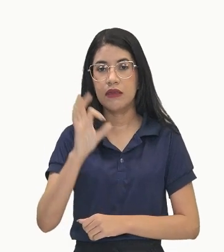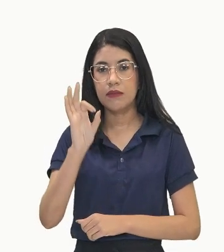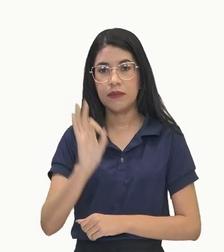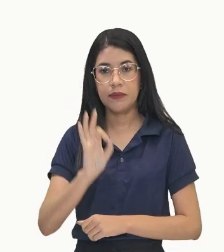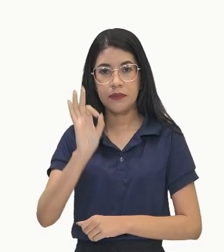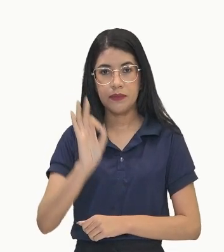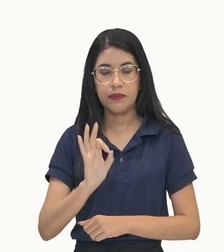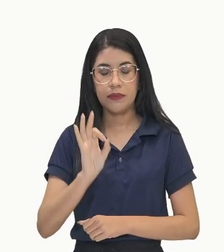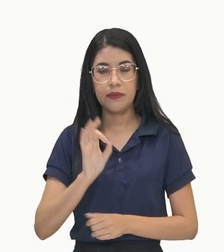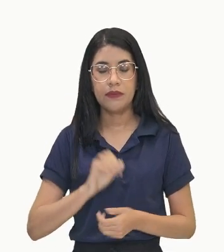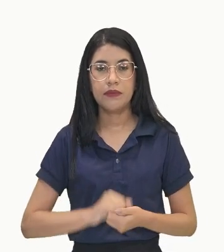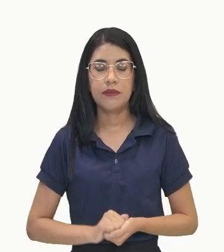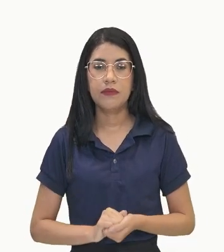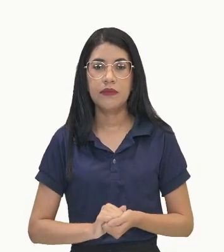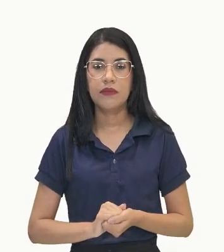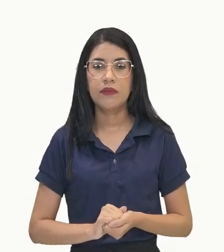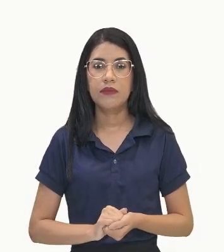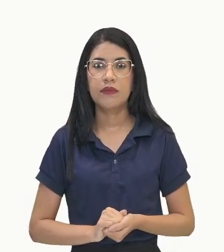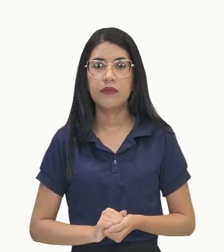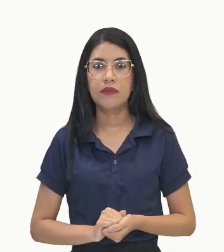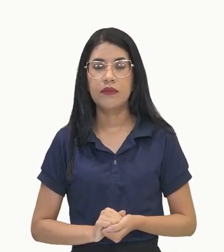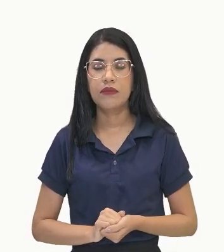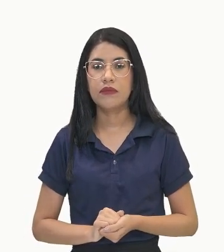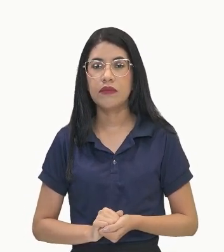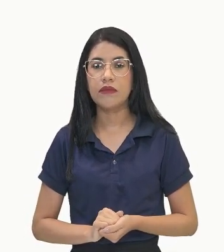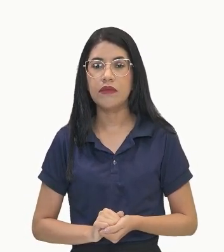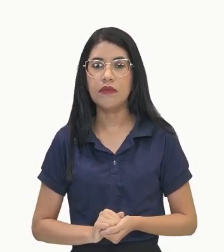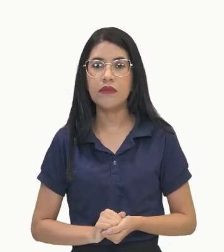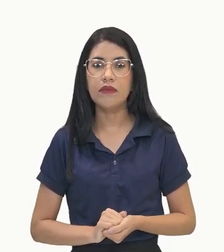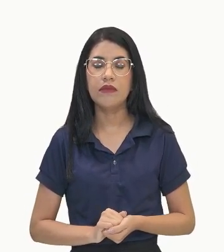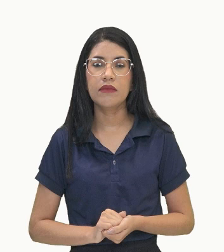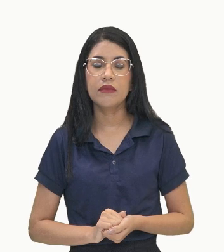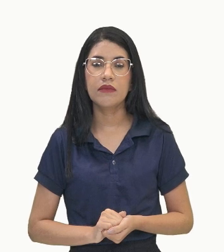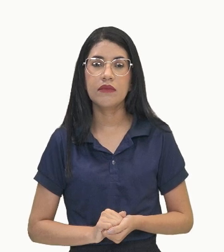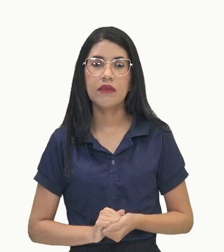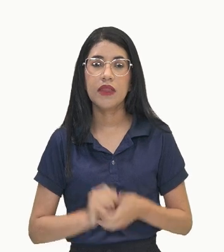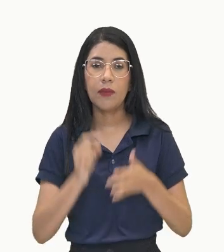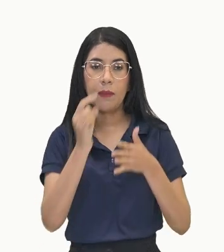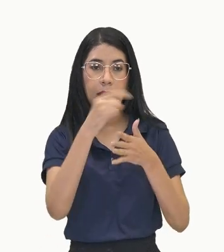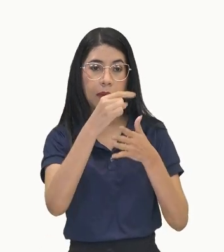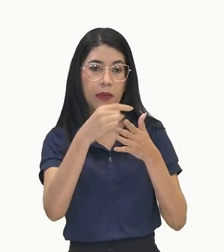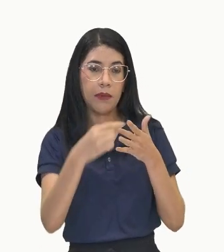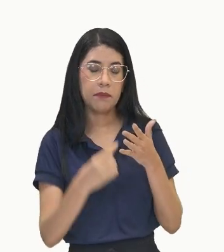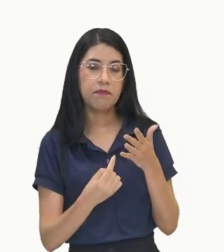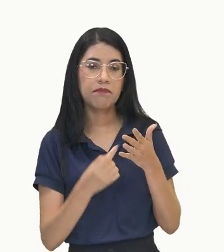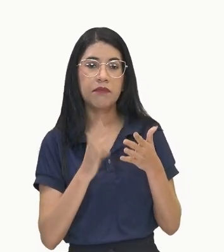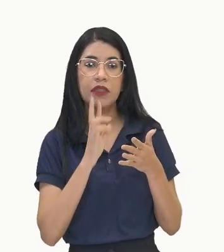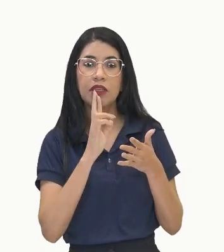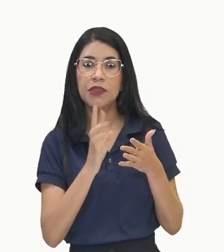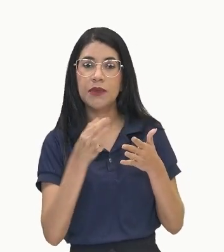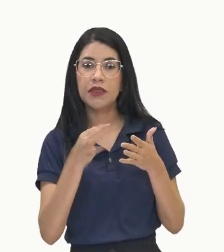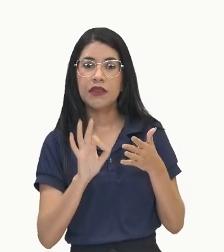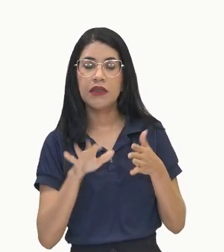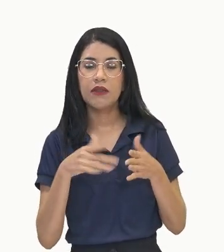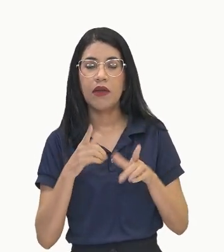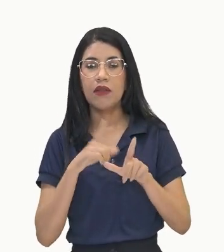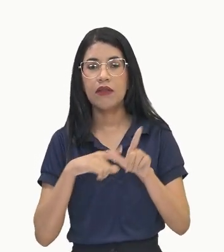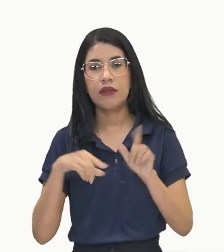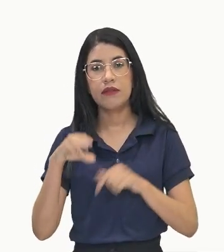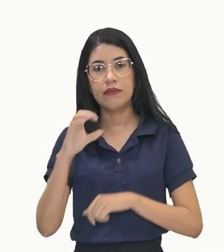tá? Que é a resposta desta questão. Então, indo para as alternativas, nós teremos